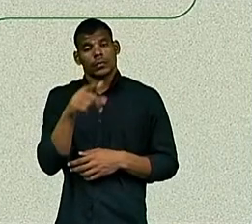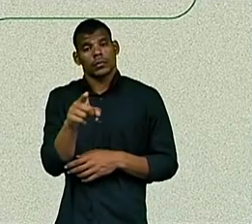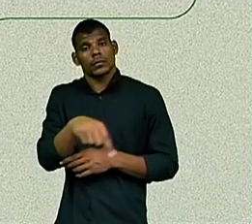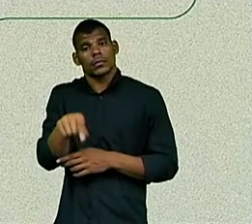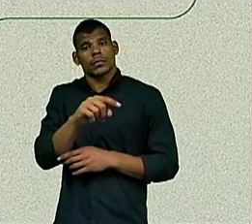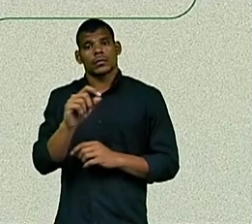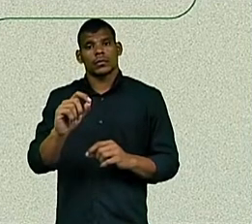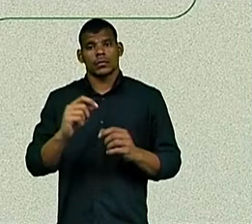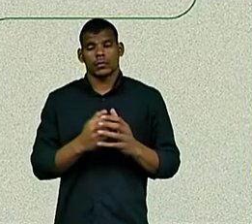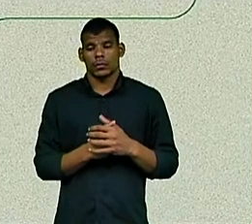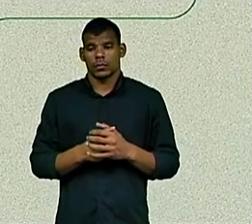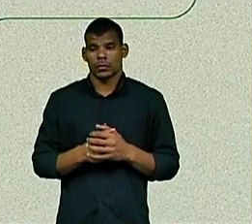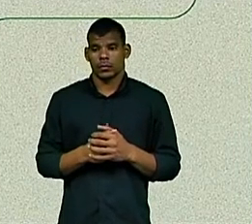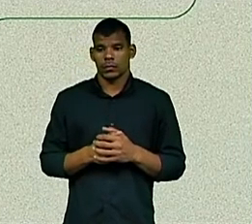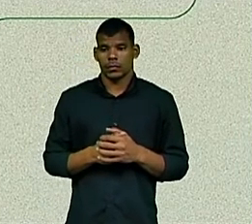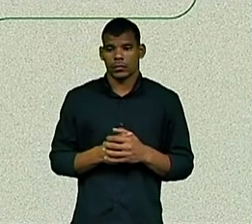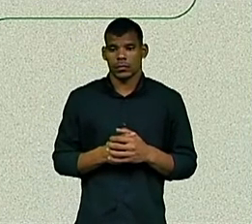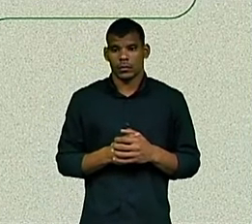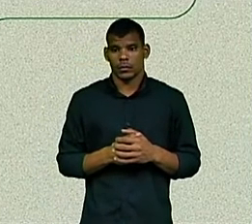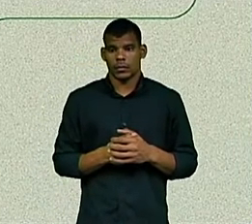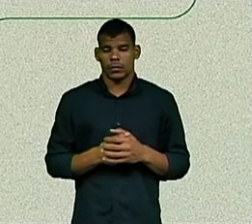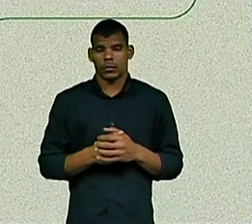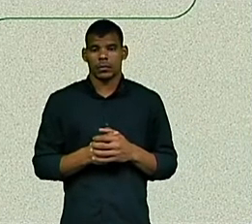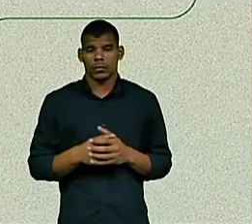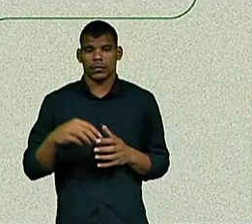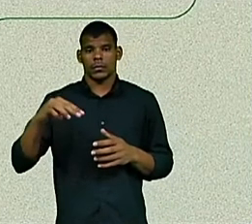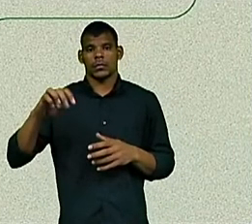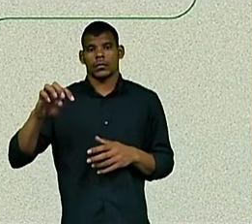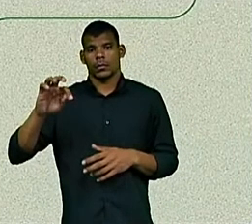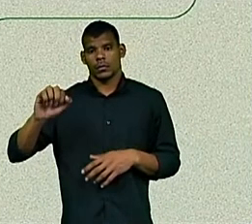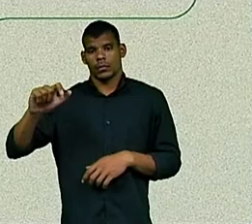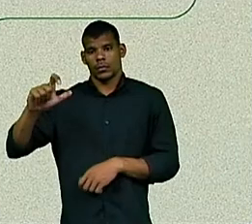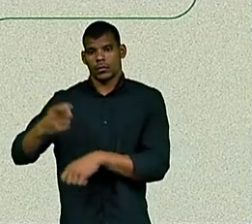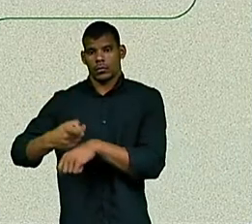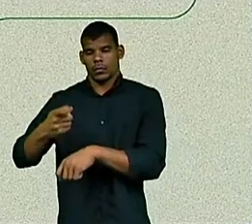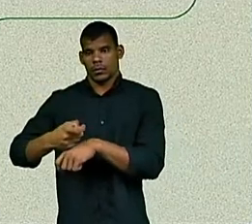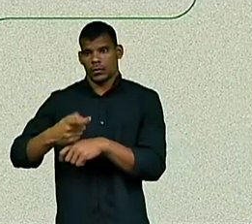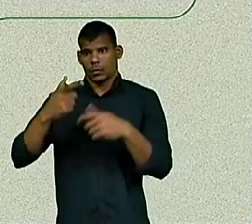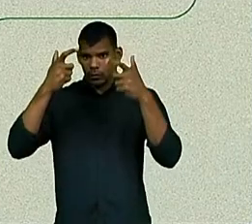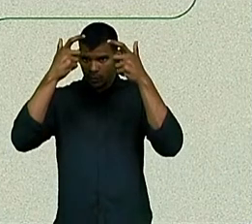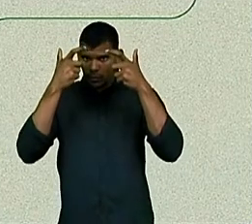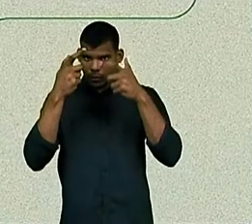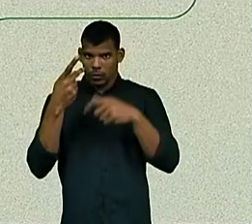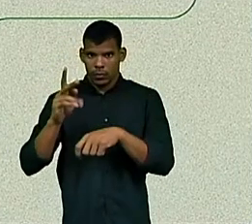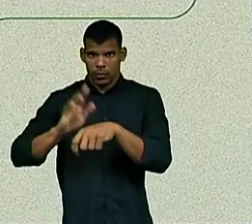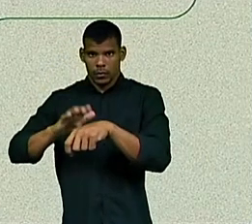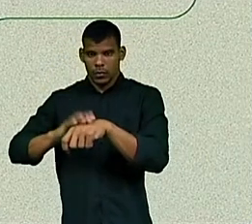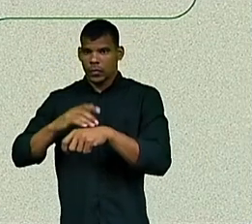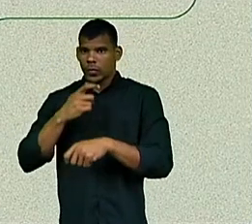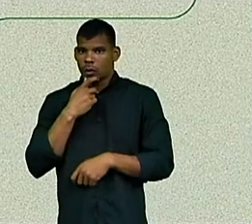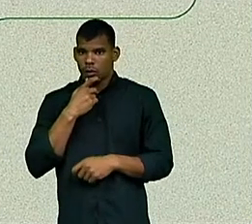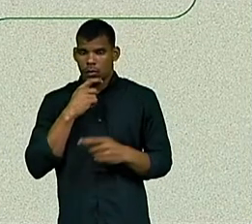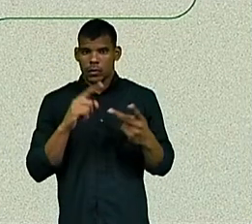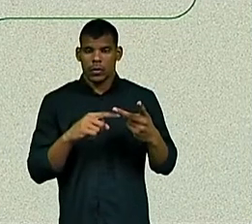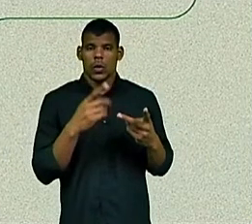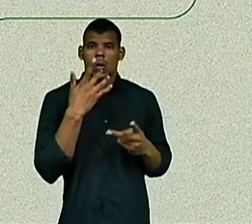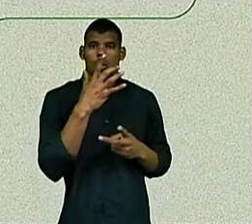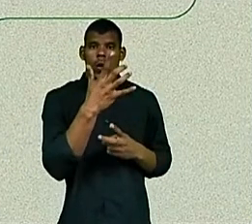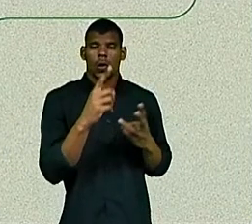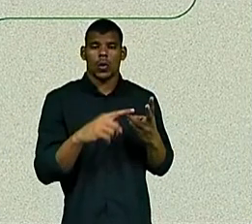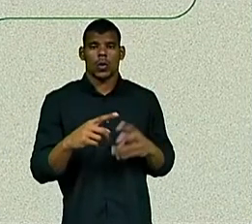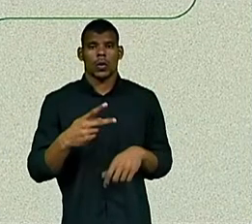o metal da coroa da rainha não veio da Inglaterra o ouro a prata e diamante da